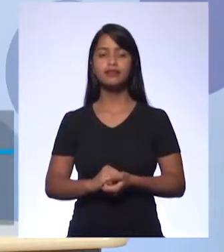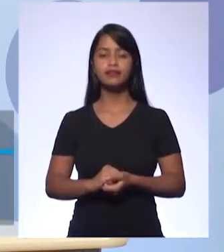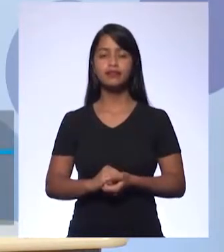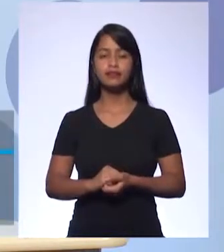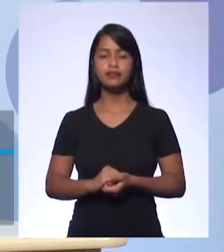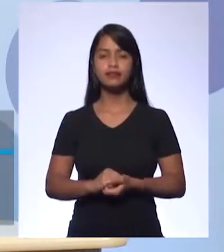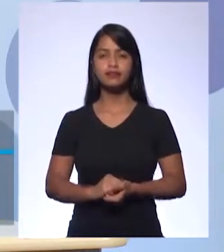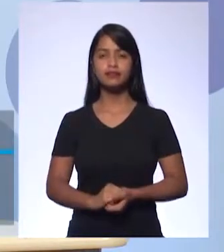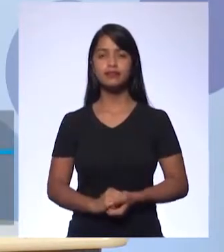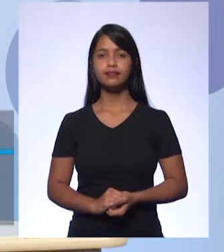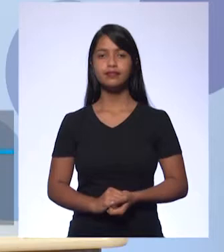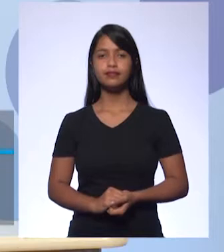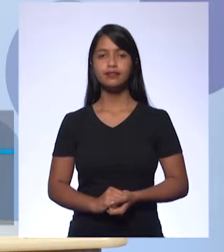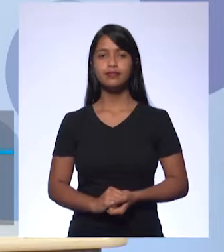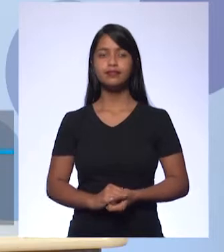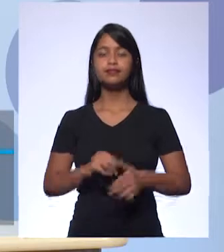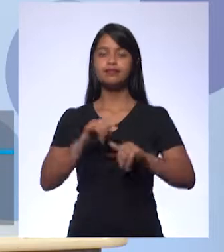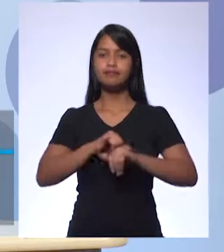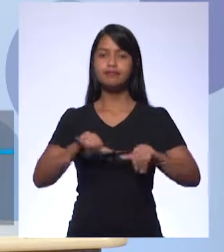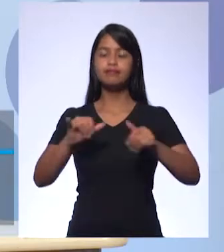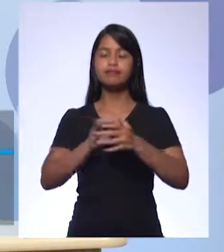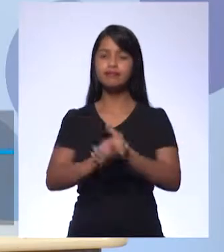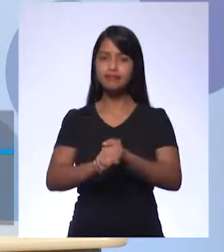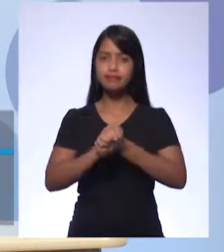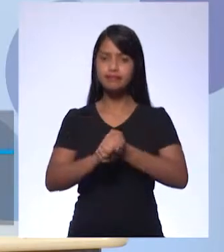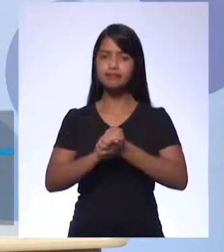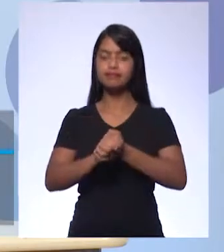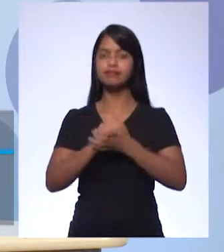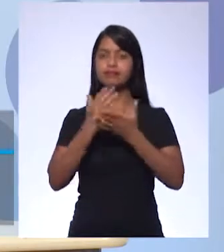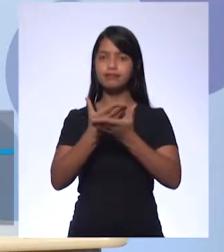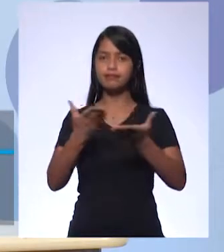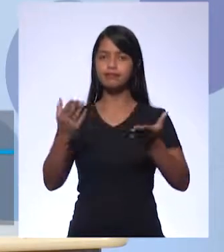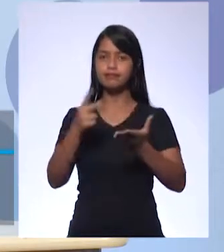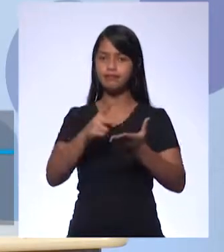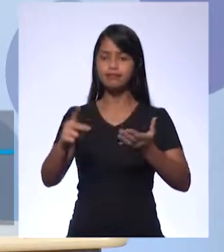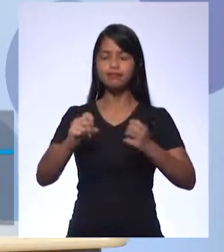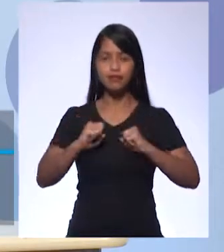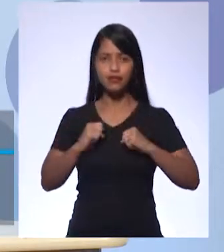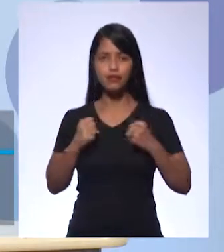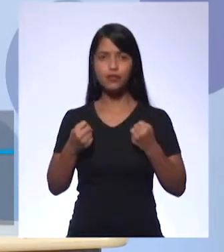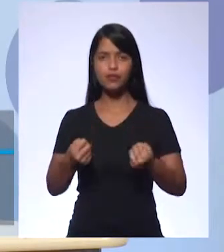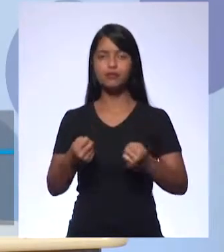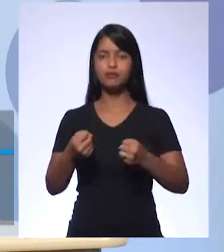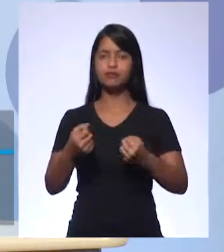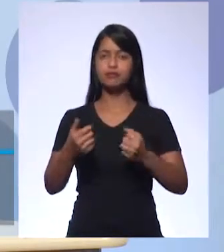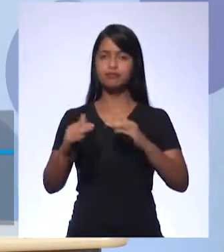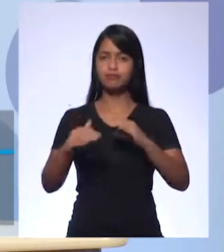também de parabenizar aí os professores que estão participando, se esforçando aí para fazer